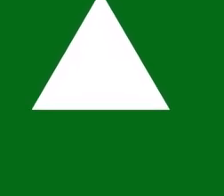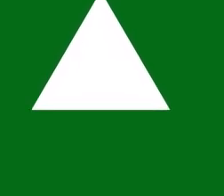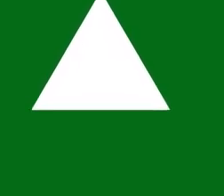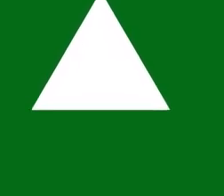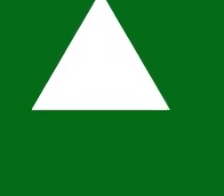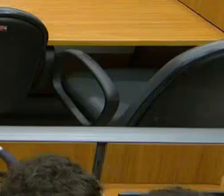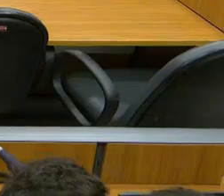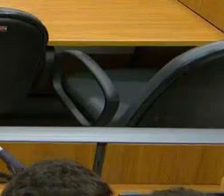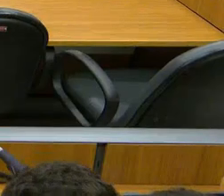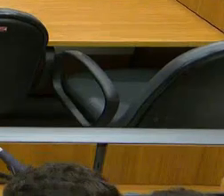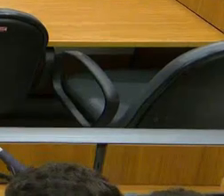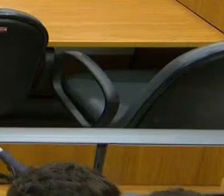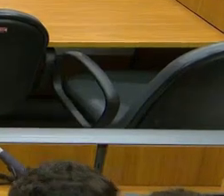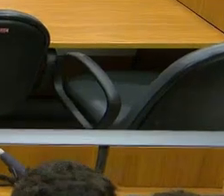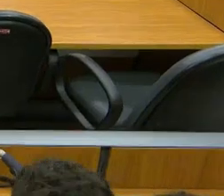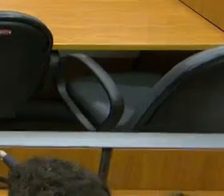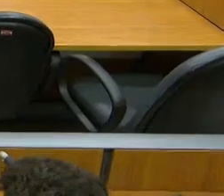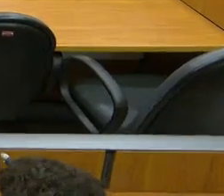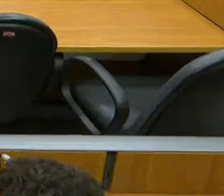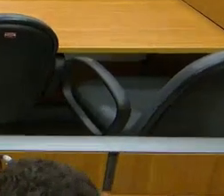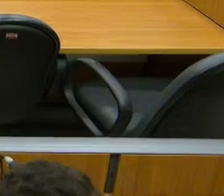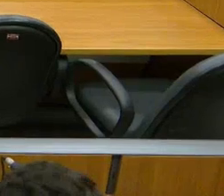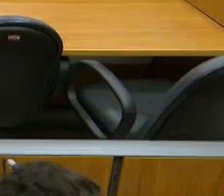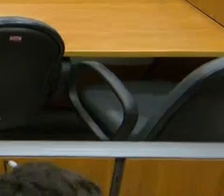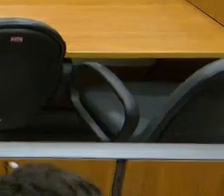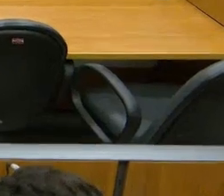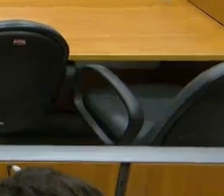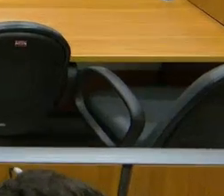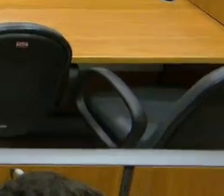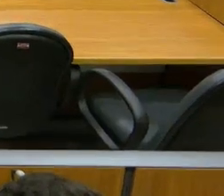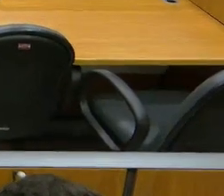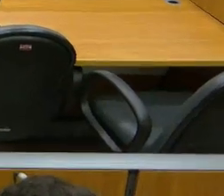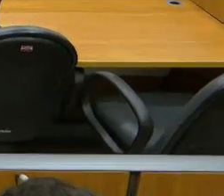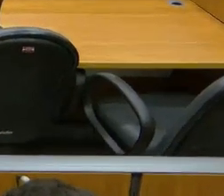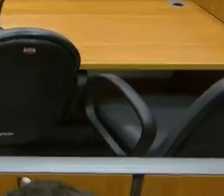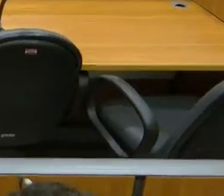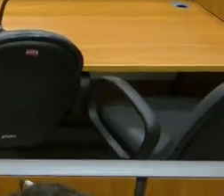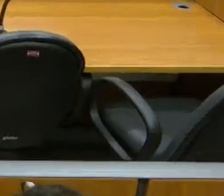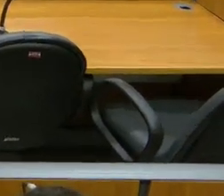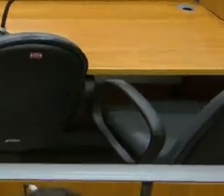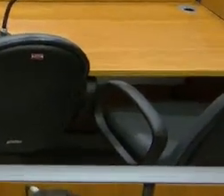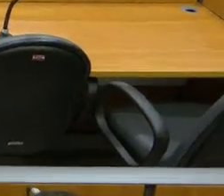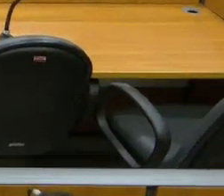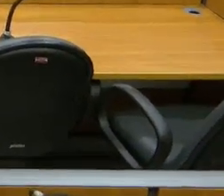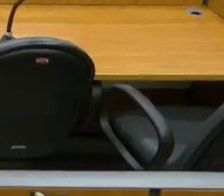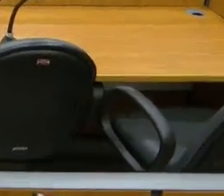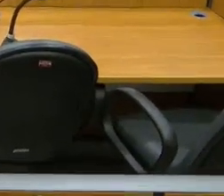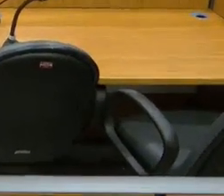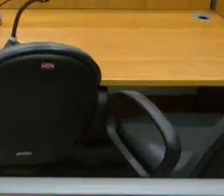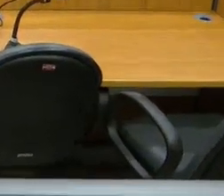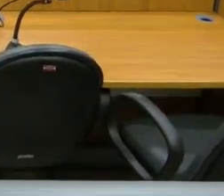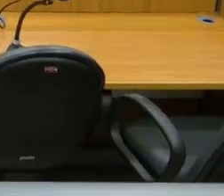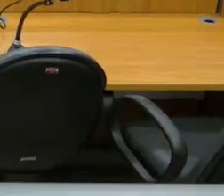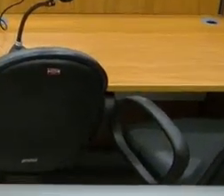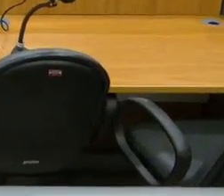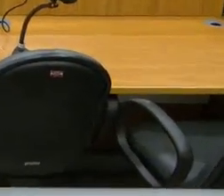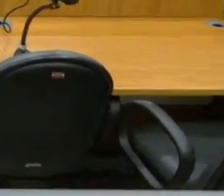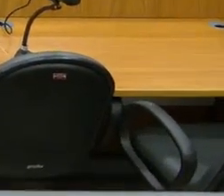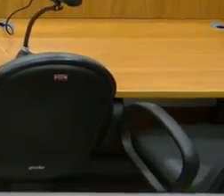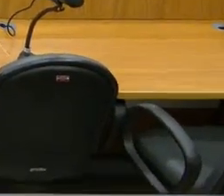võ de Minas e energia de assuntos municipais e regionalização de